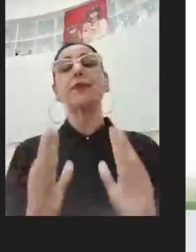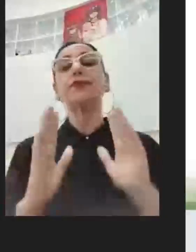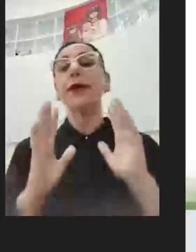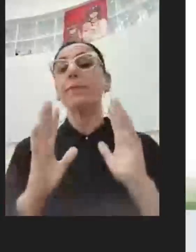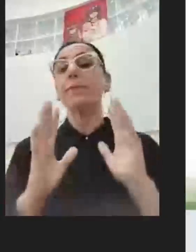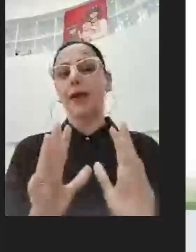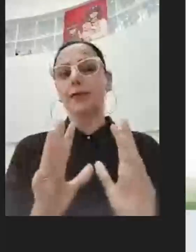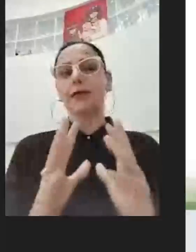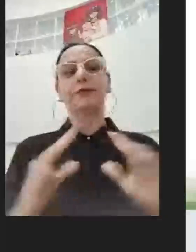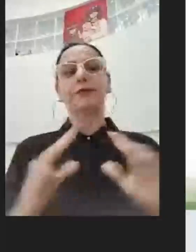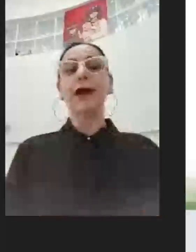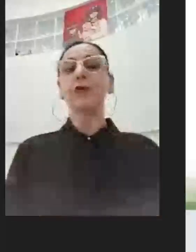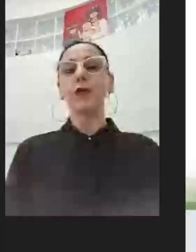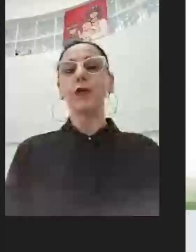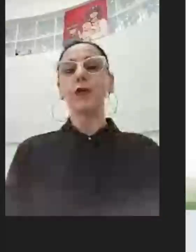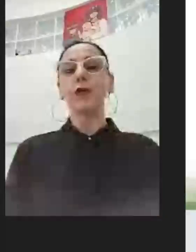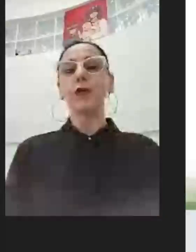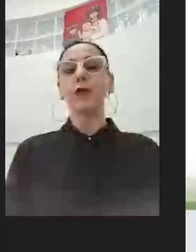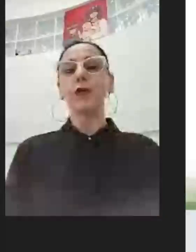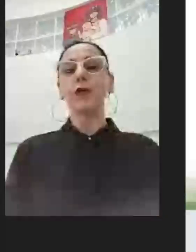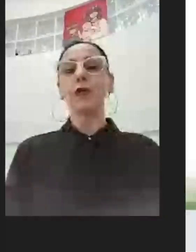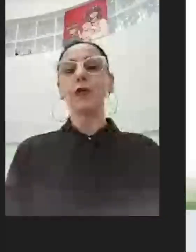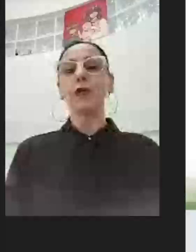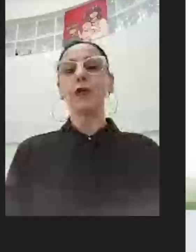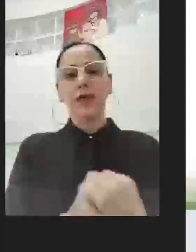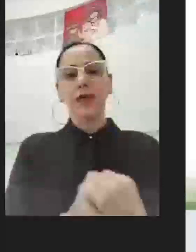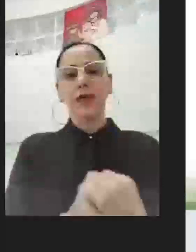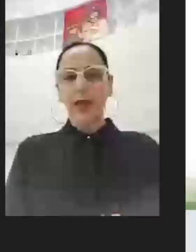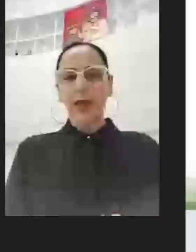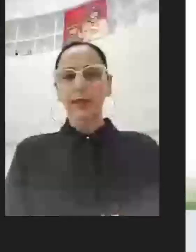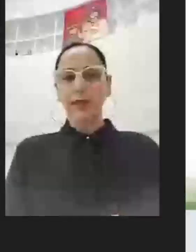falar desses itens falando da prática. Acolhida.